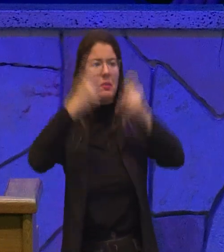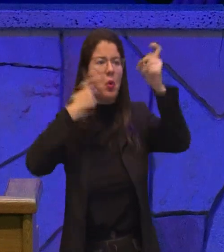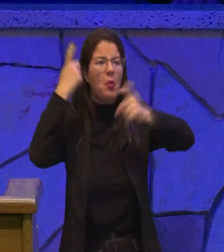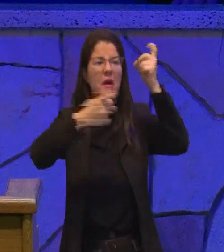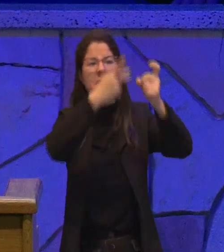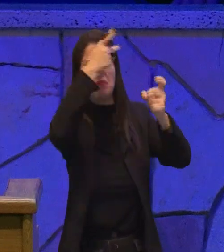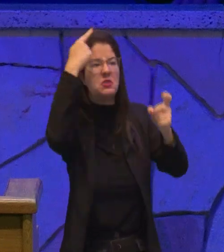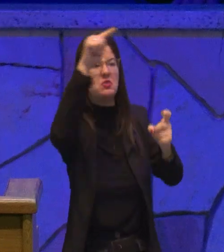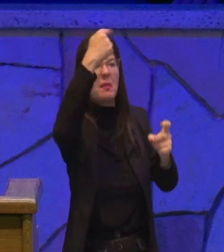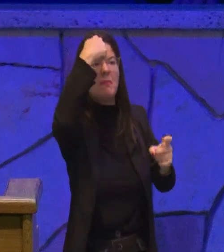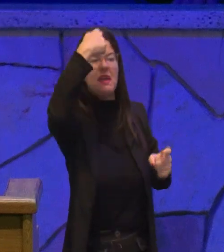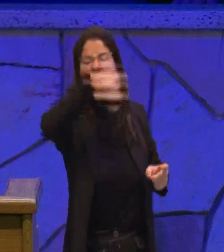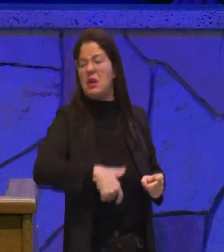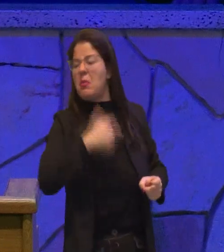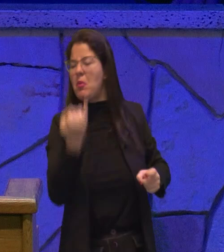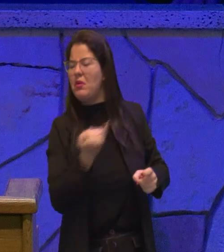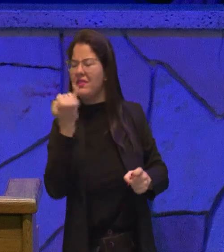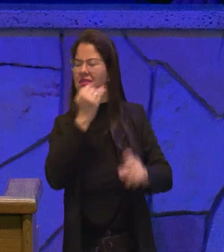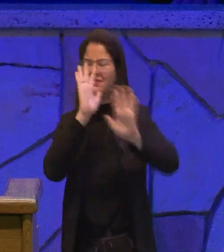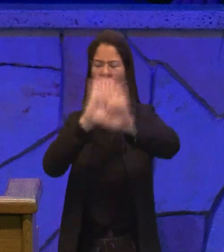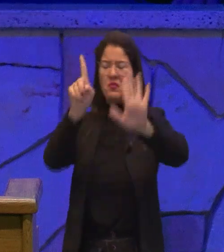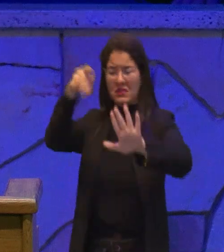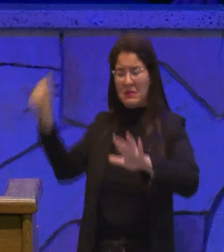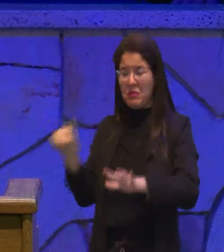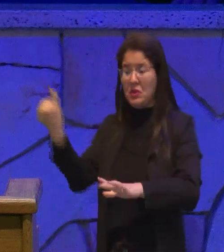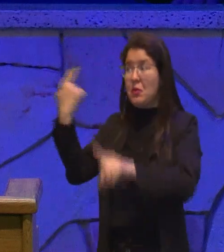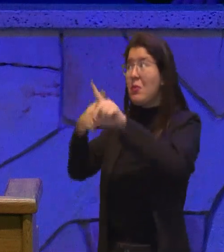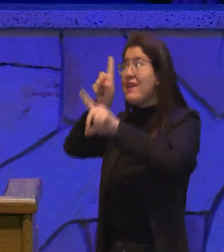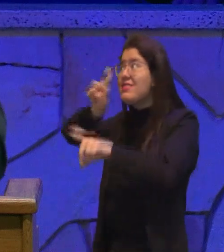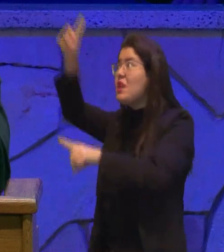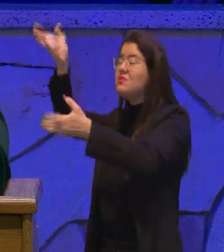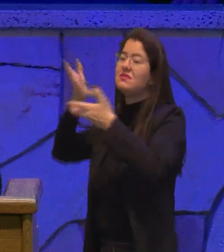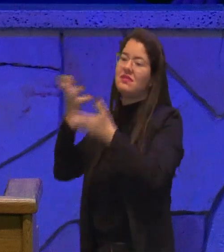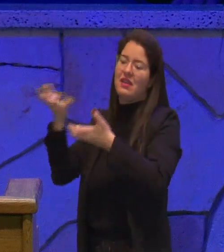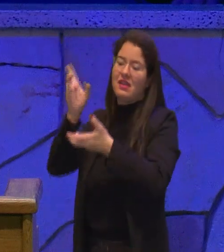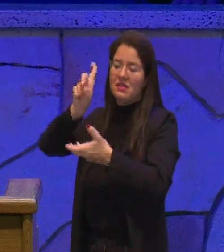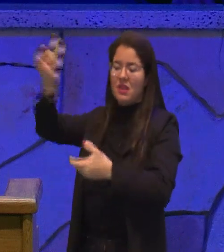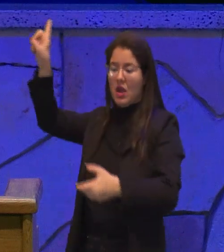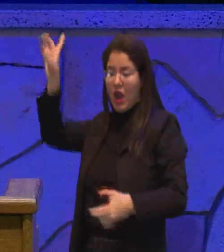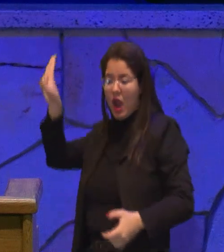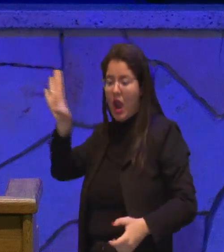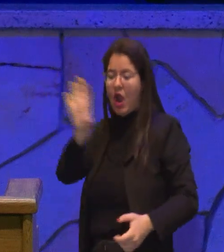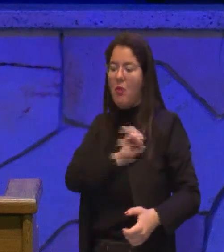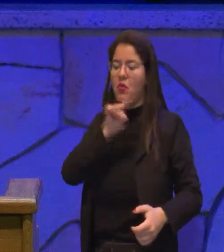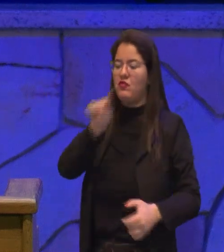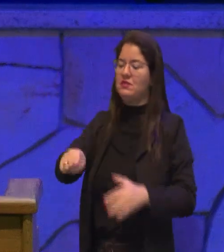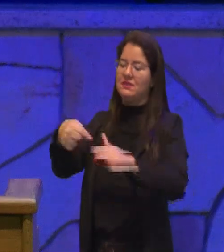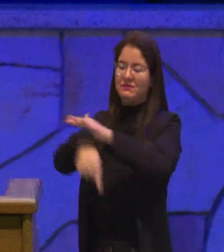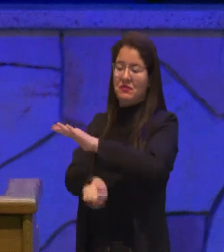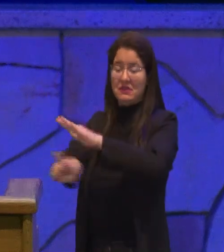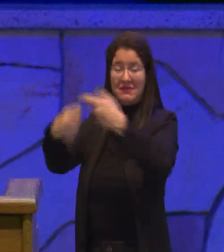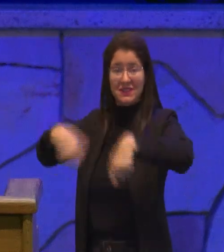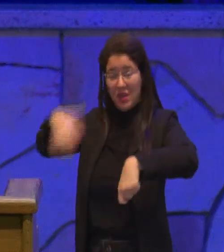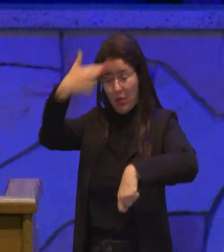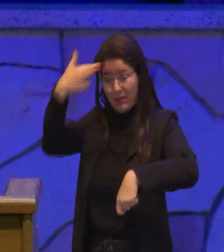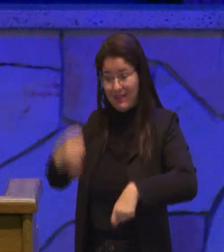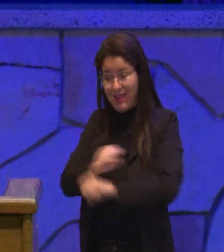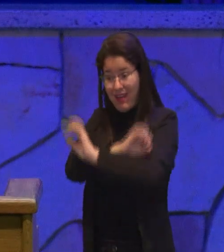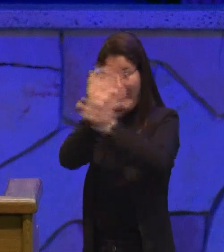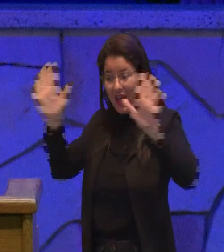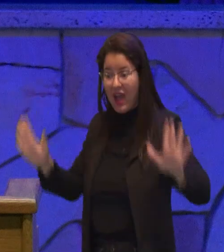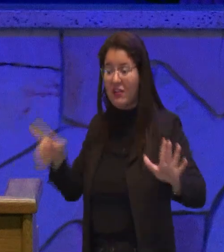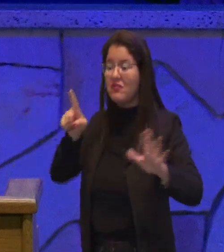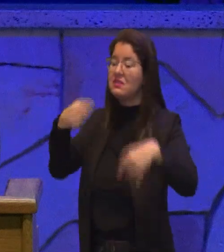importante porque Deus quer, porque Deus assim o fez. Deus o amou sobremaneira, e você precisa entender isso, e você